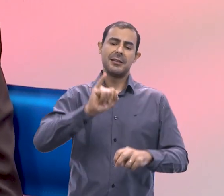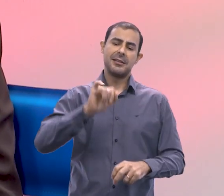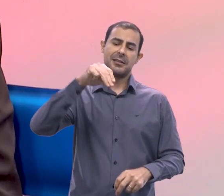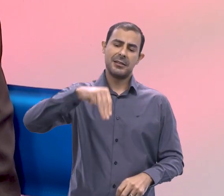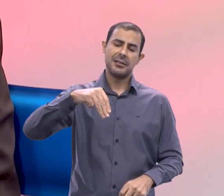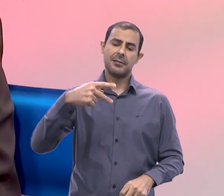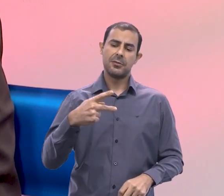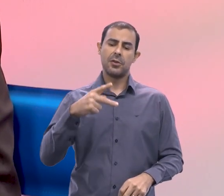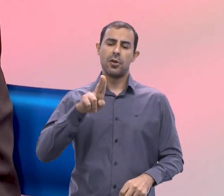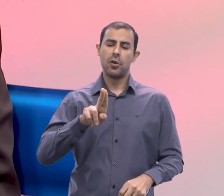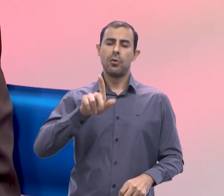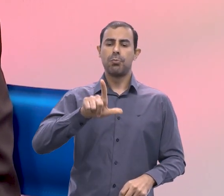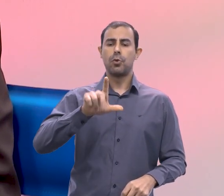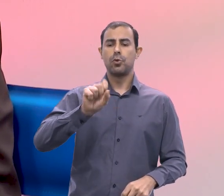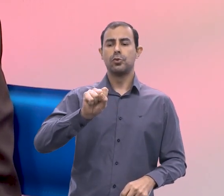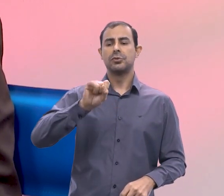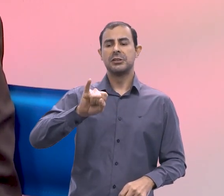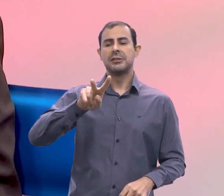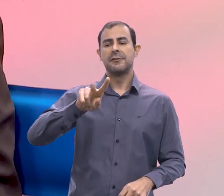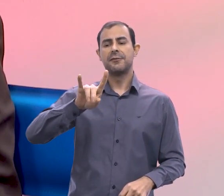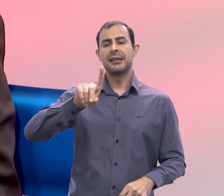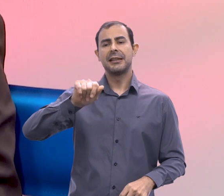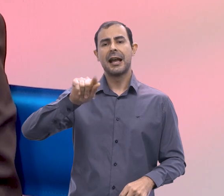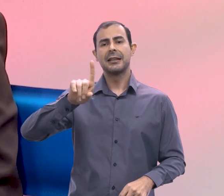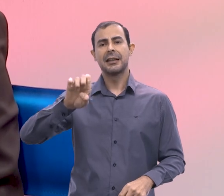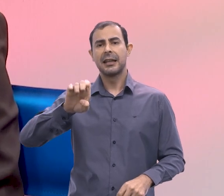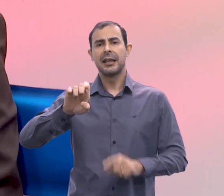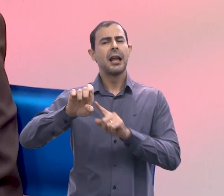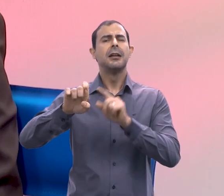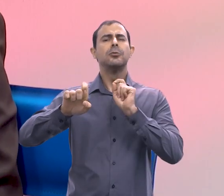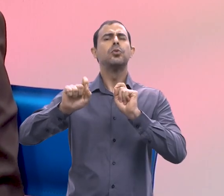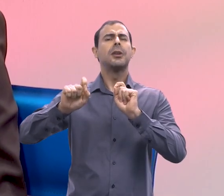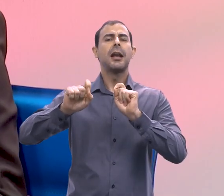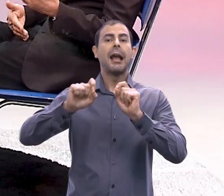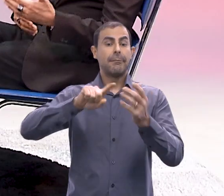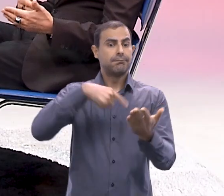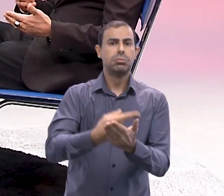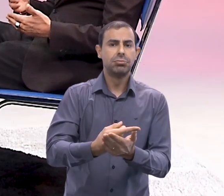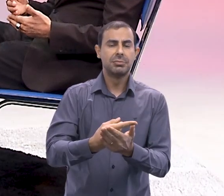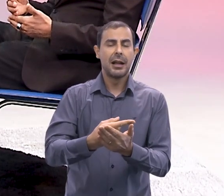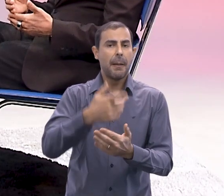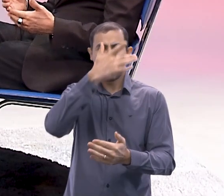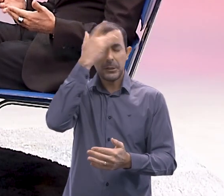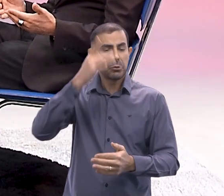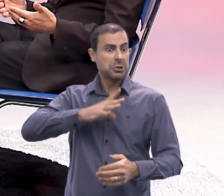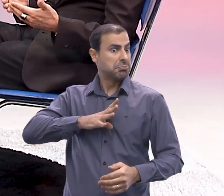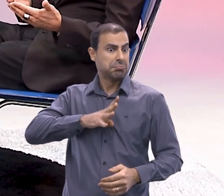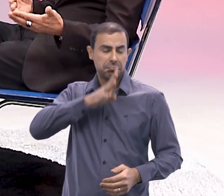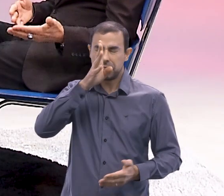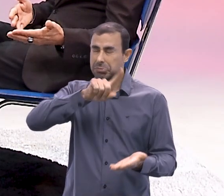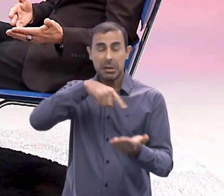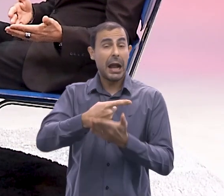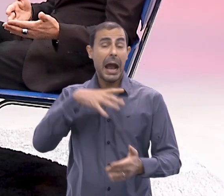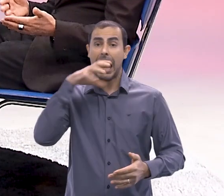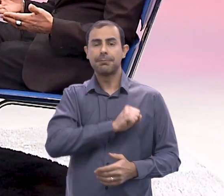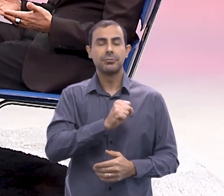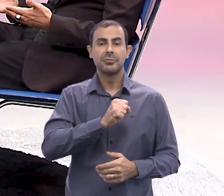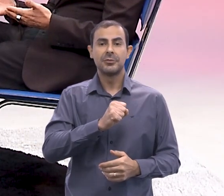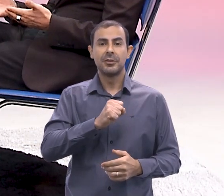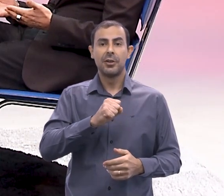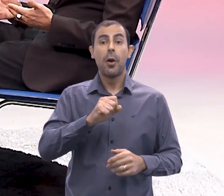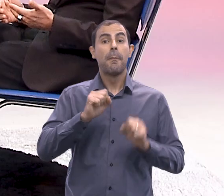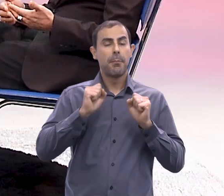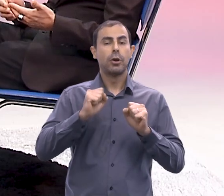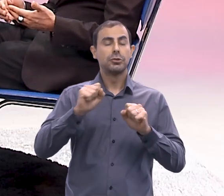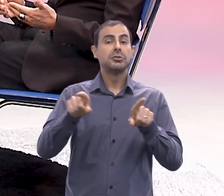anos, Daiane, o que a gente tem visto? Muitas pessoas que agem pelo impulso. Minutos e segundos, infelizmente, elas perdem a vida ou podem